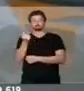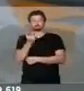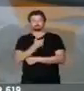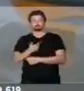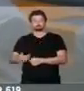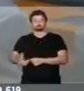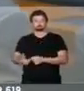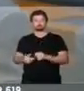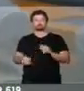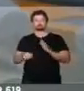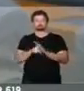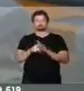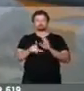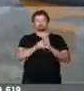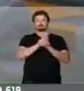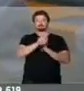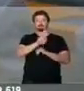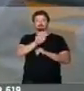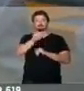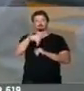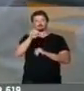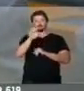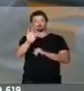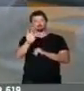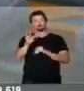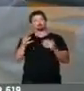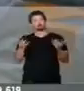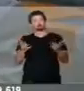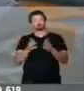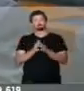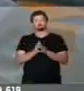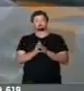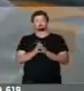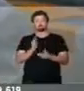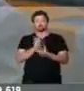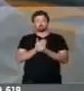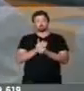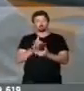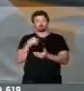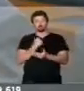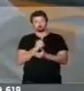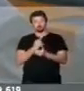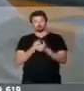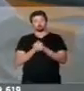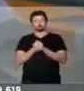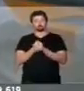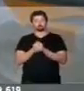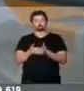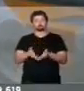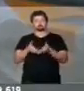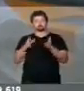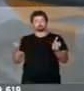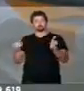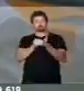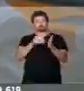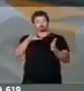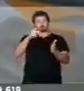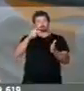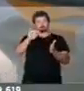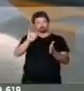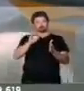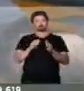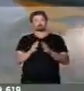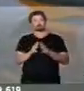recursos oriundos da Lei Rouanet. Portanto, o nosso requerimento, solicitando a instalação da CPI da Lei